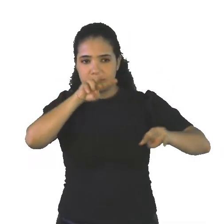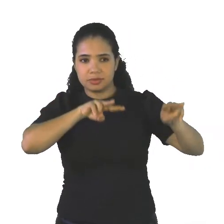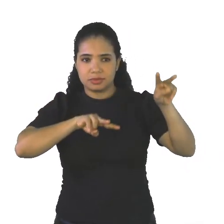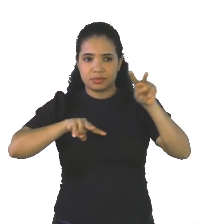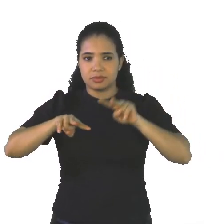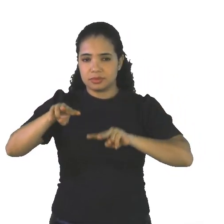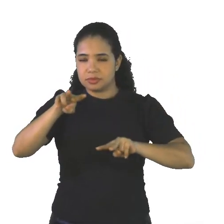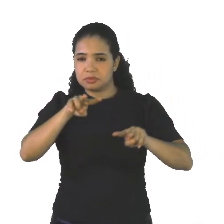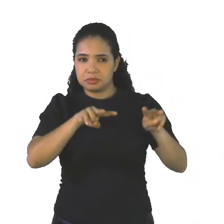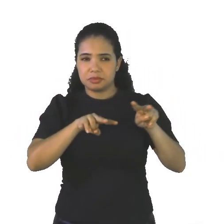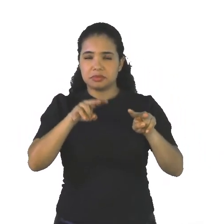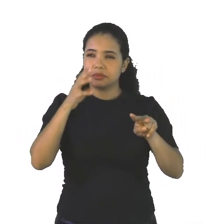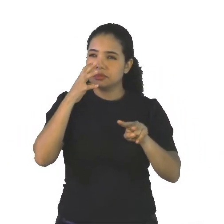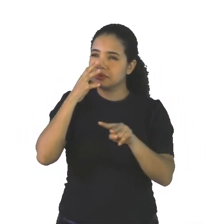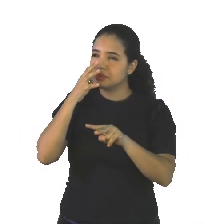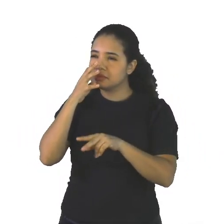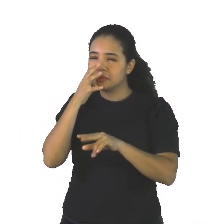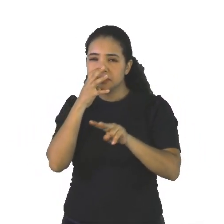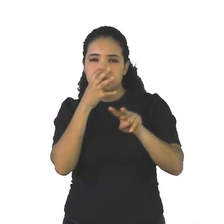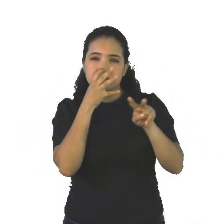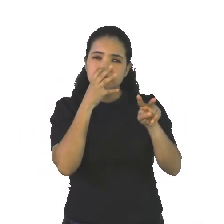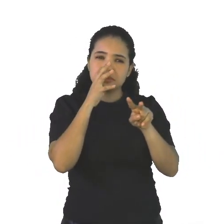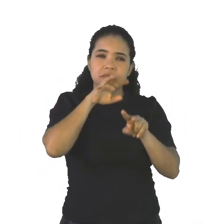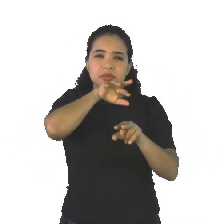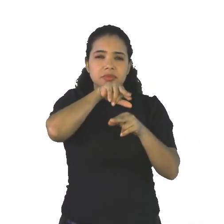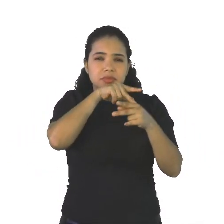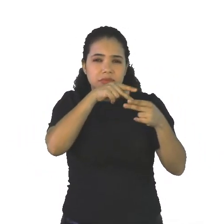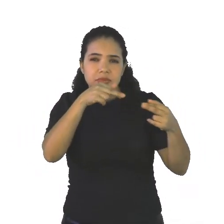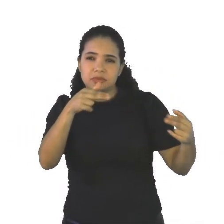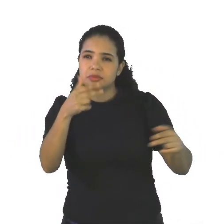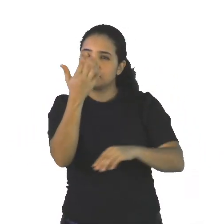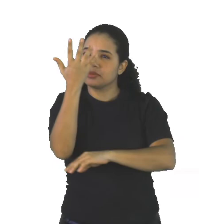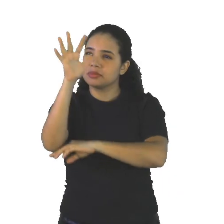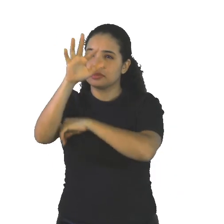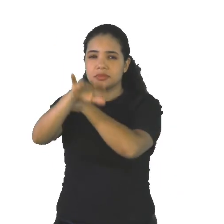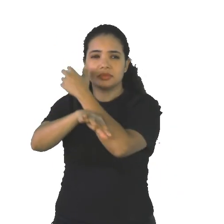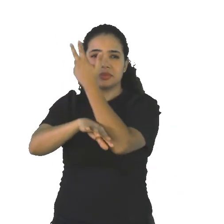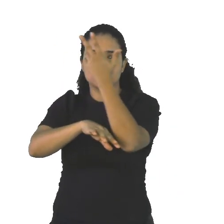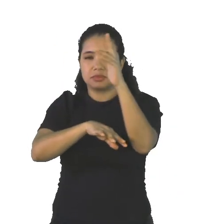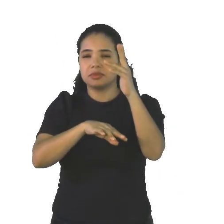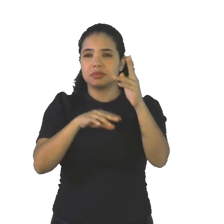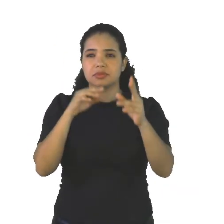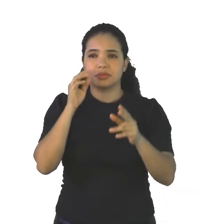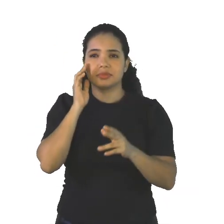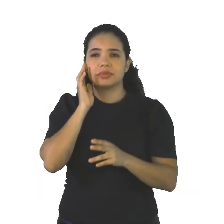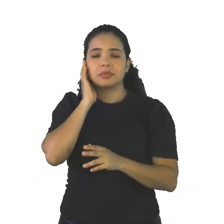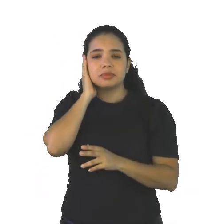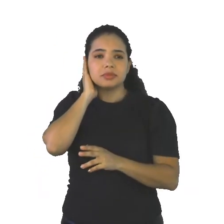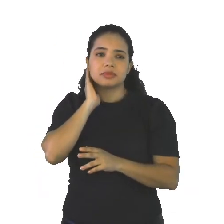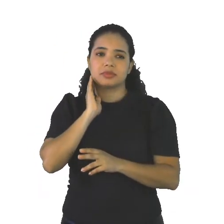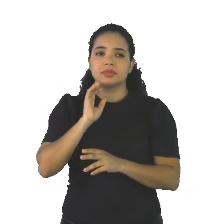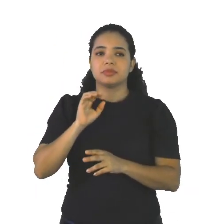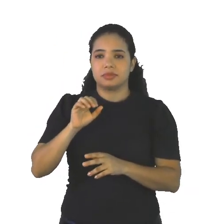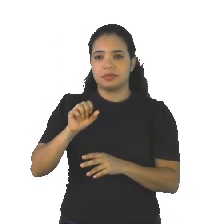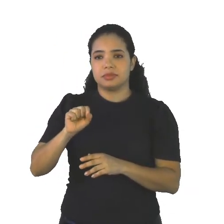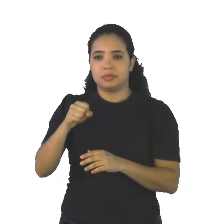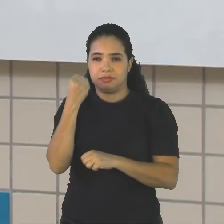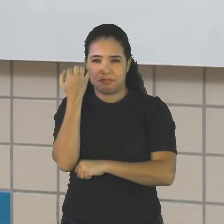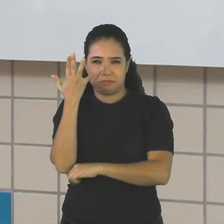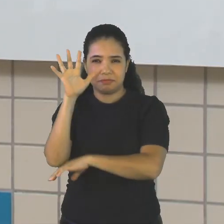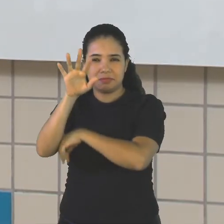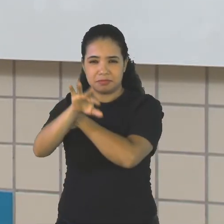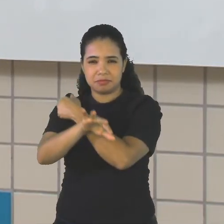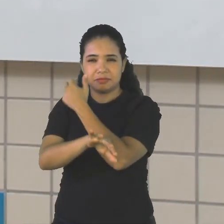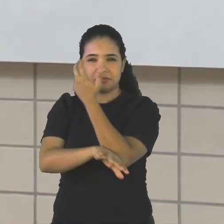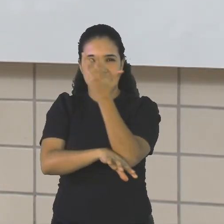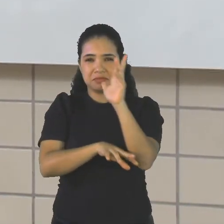natureza e gostam de ver os animais e plantas no seu estado selvagem. Motivo estético, gente, quem é que